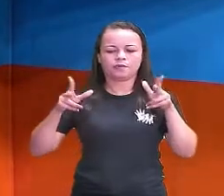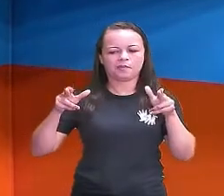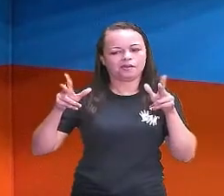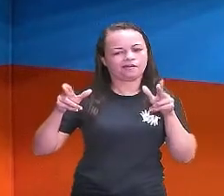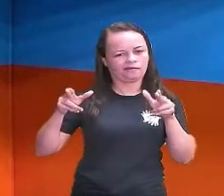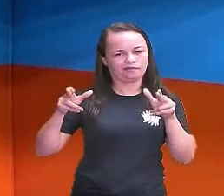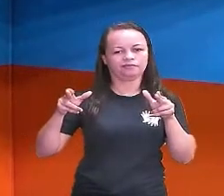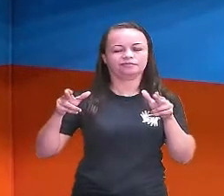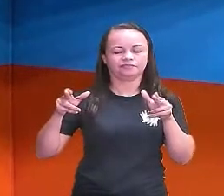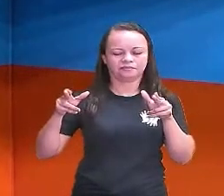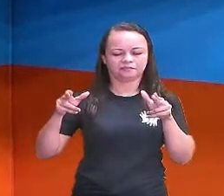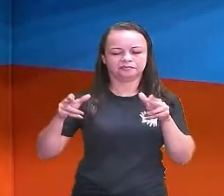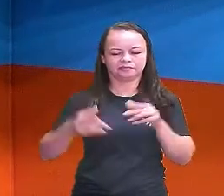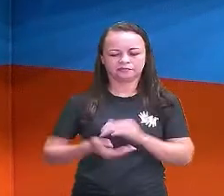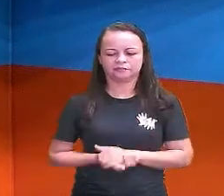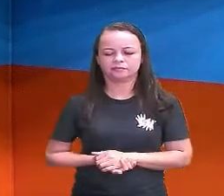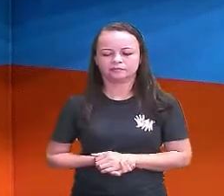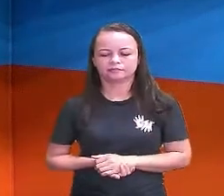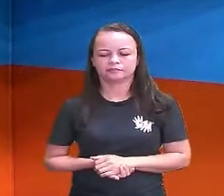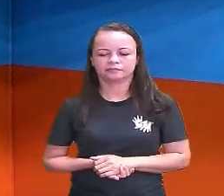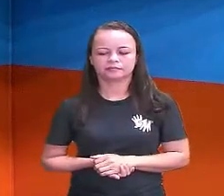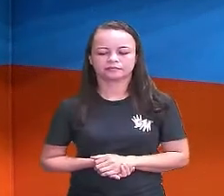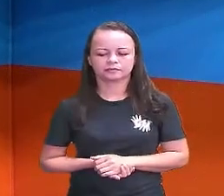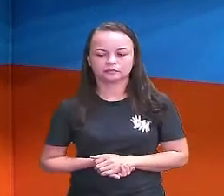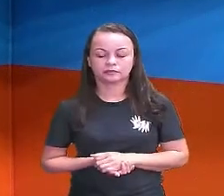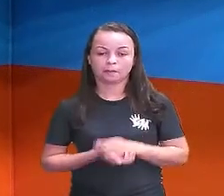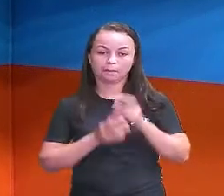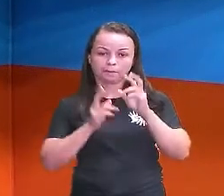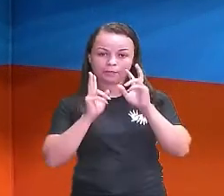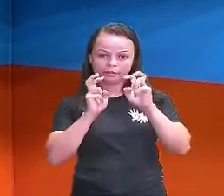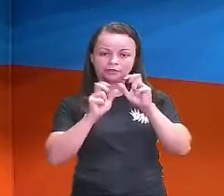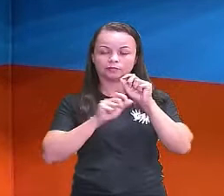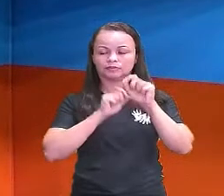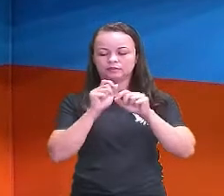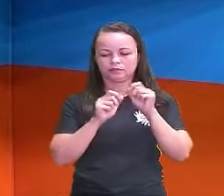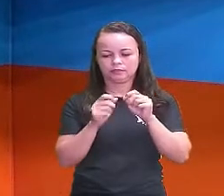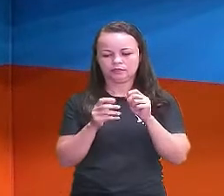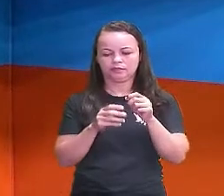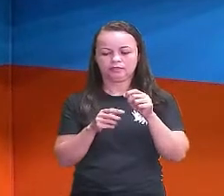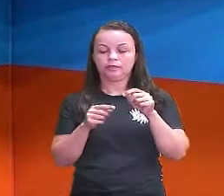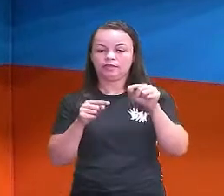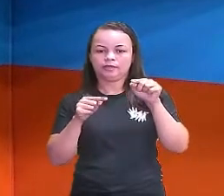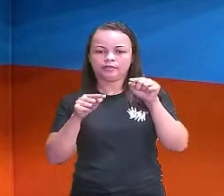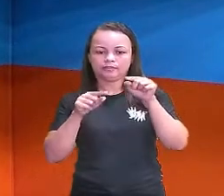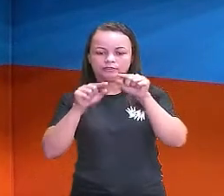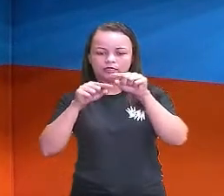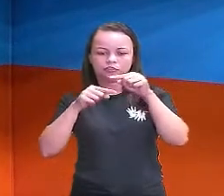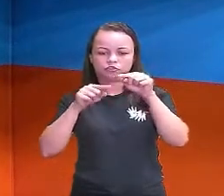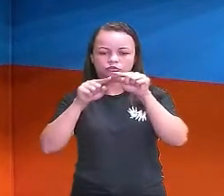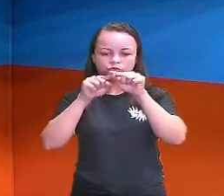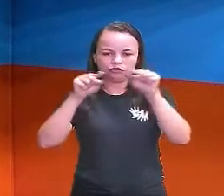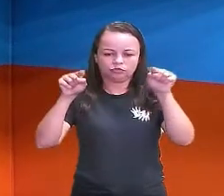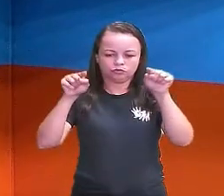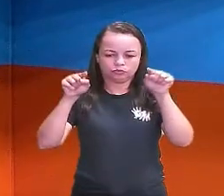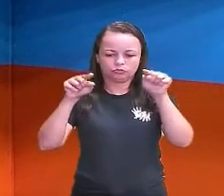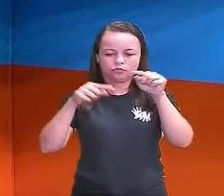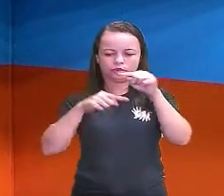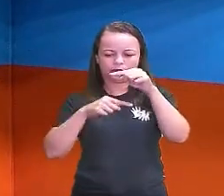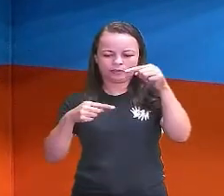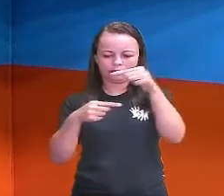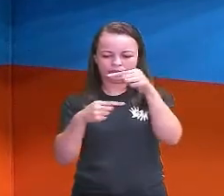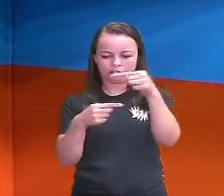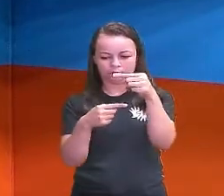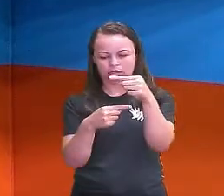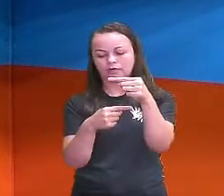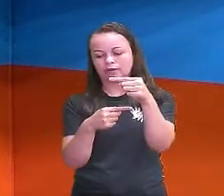é paralelo a esse. E você pode perceber, ó, que essas duas aqui têm um tamanho maior do que